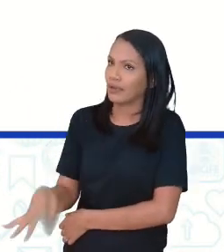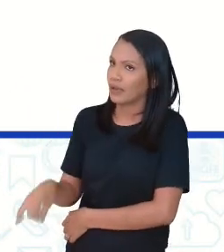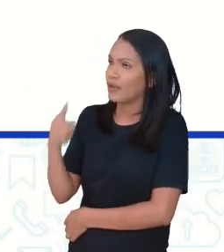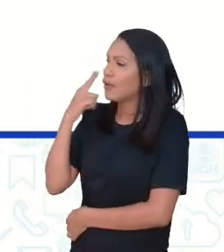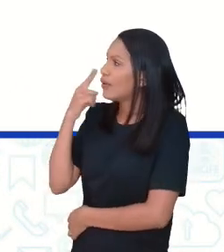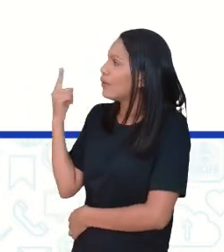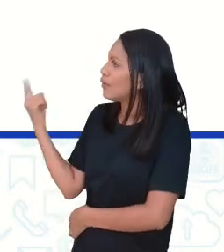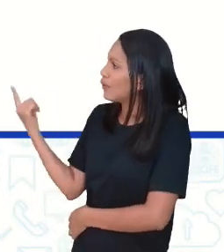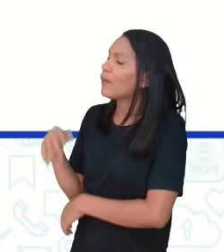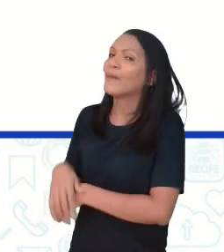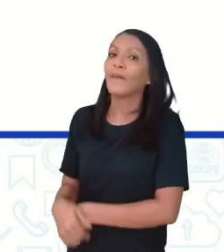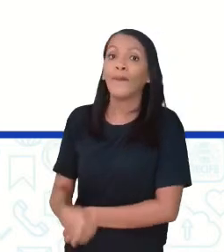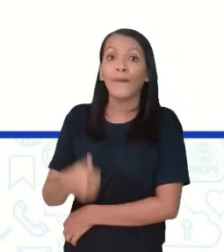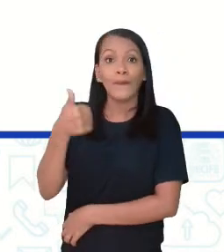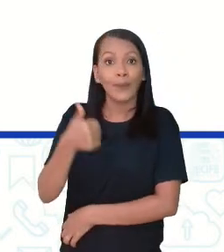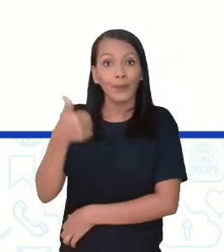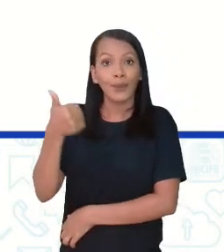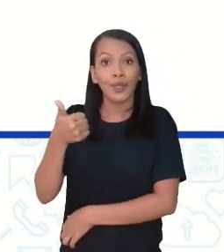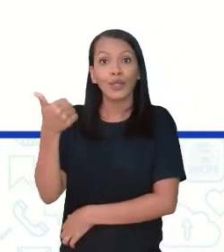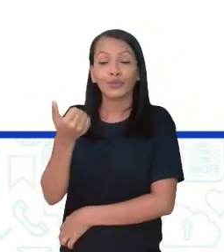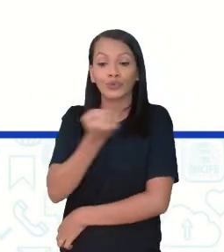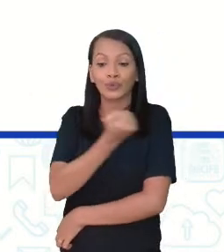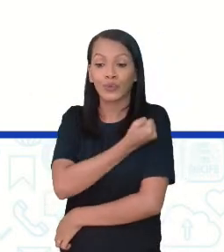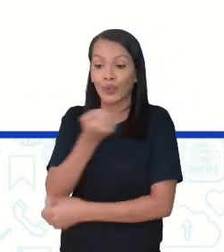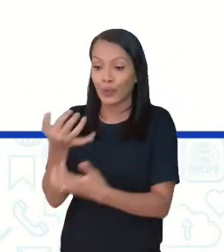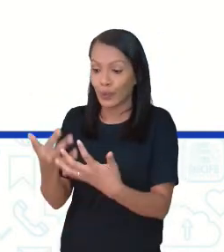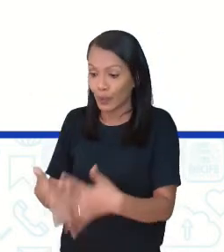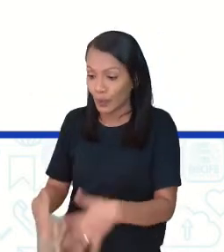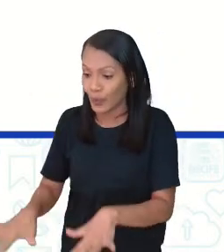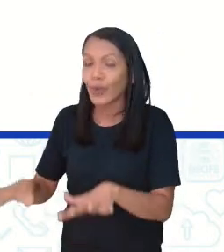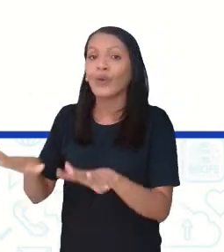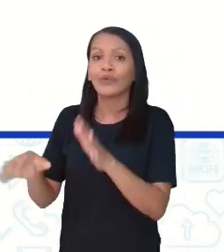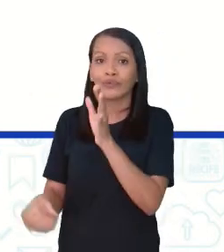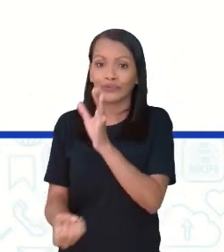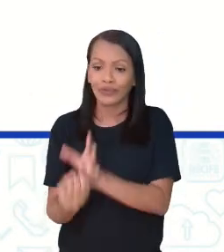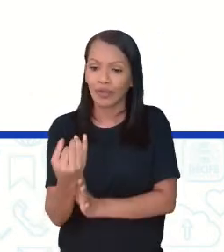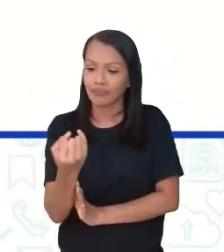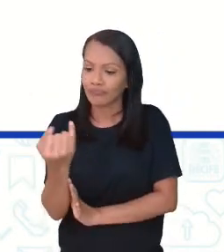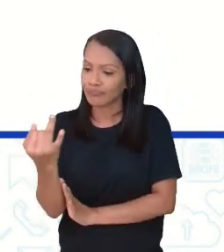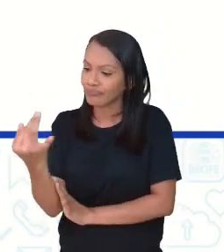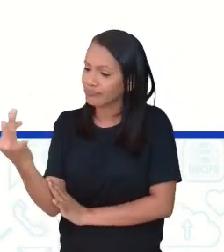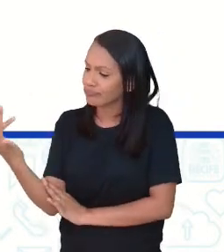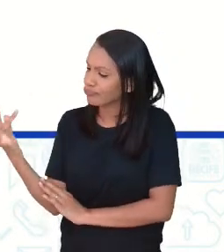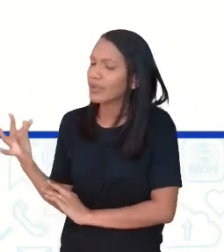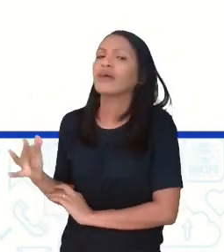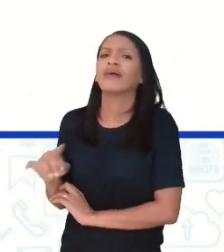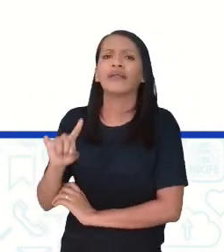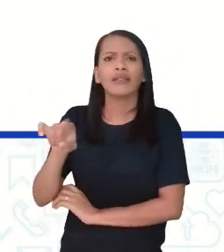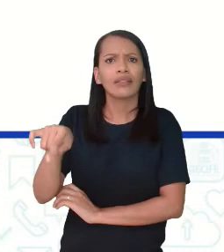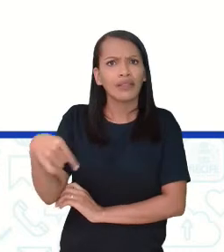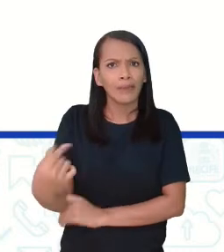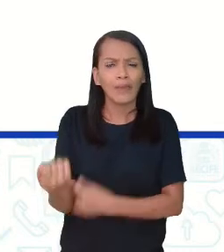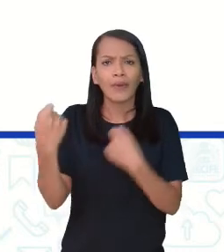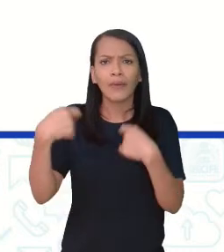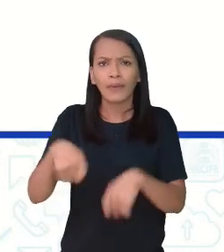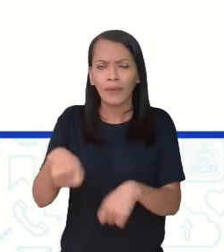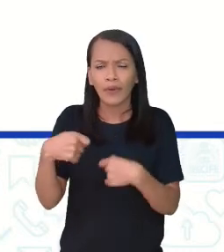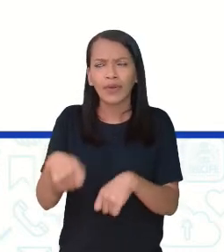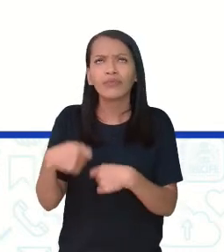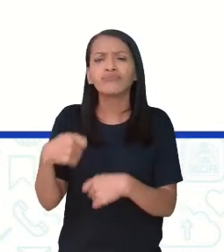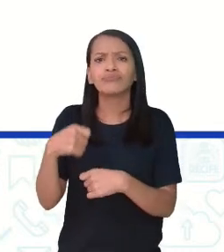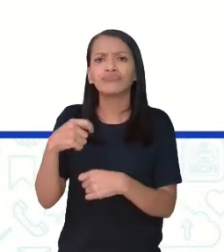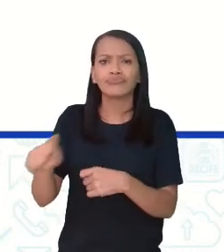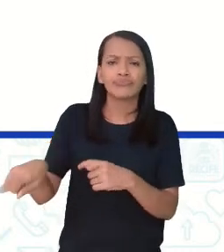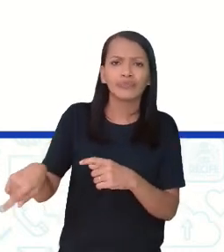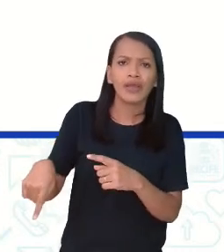dele é o número natural, né, que foi criado com a necessidade de contar. Depois disso, surgiu a necessidade lá na